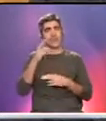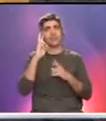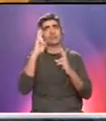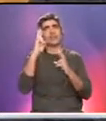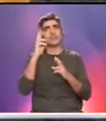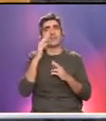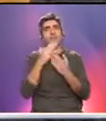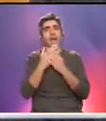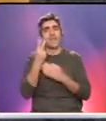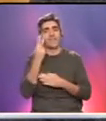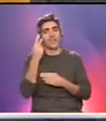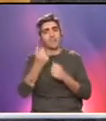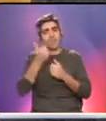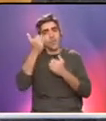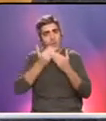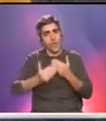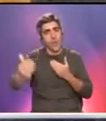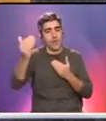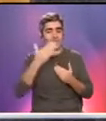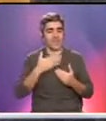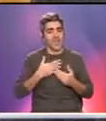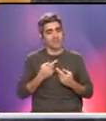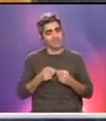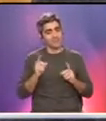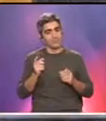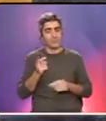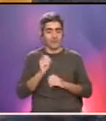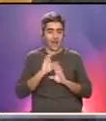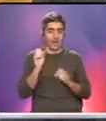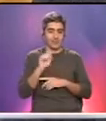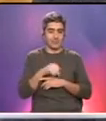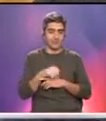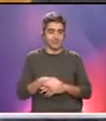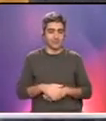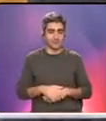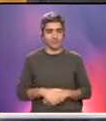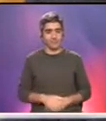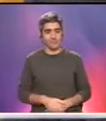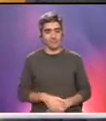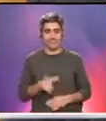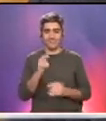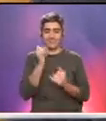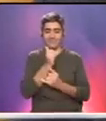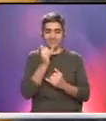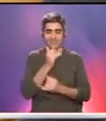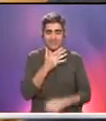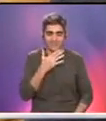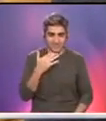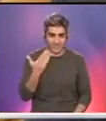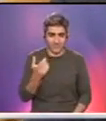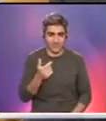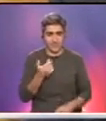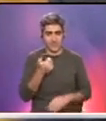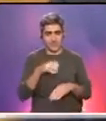vida melhor, que faz toda a diferença para nós, não é? Isto são... Mas que raio de calçada